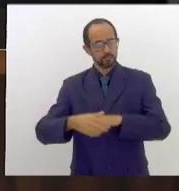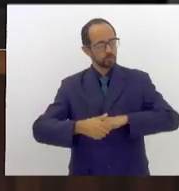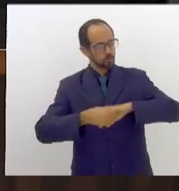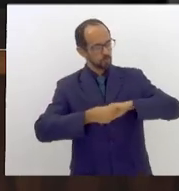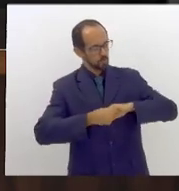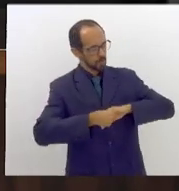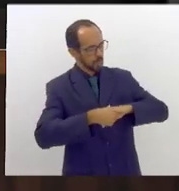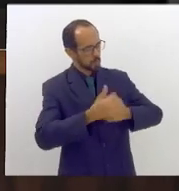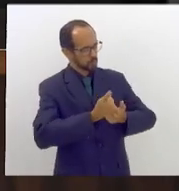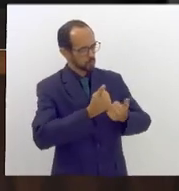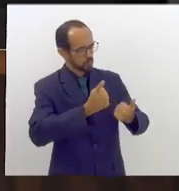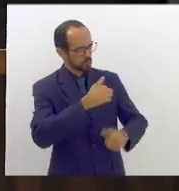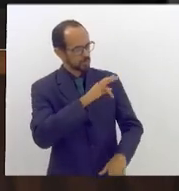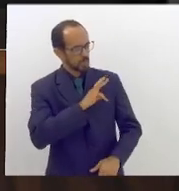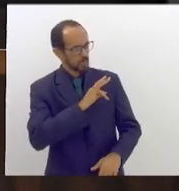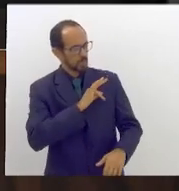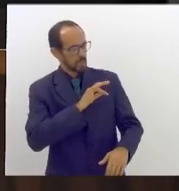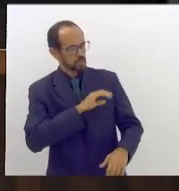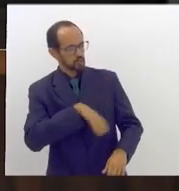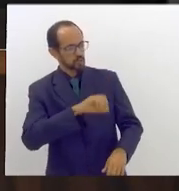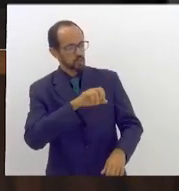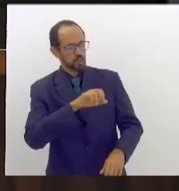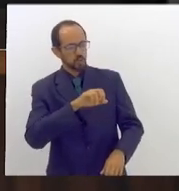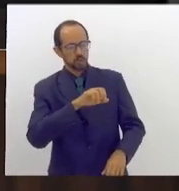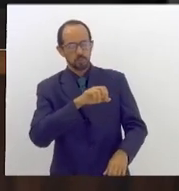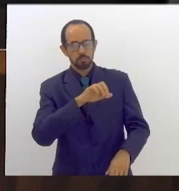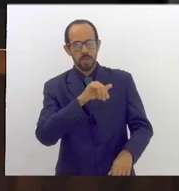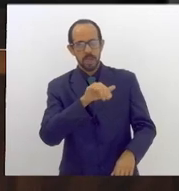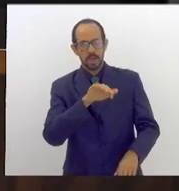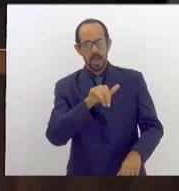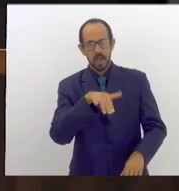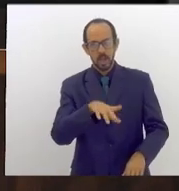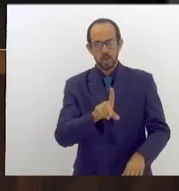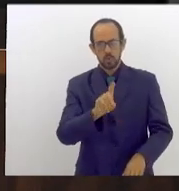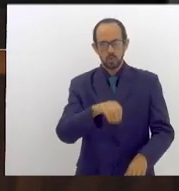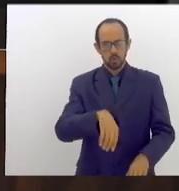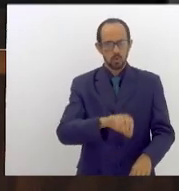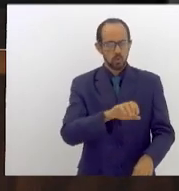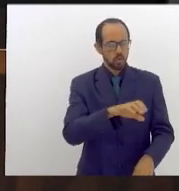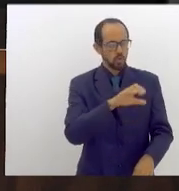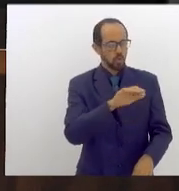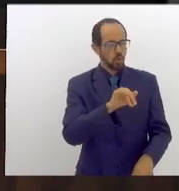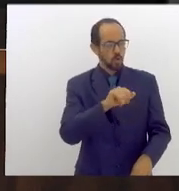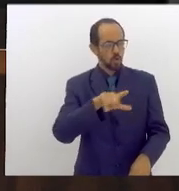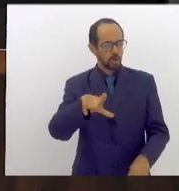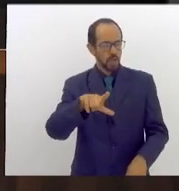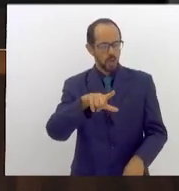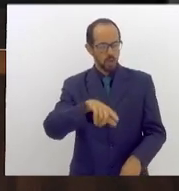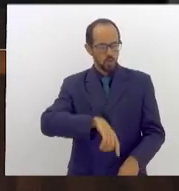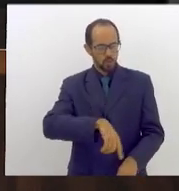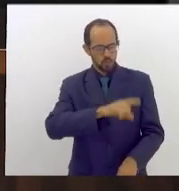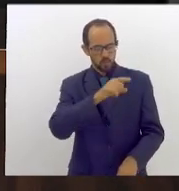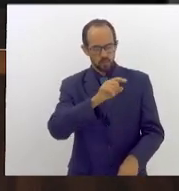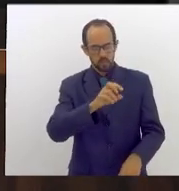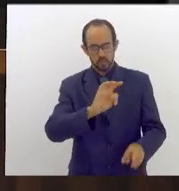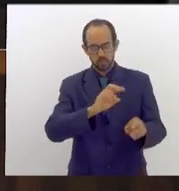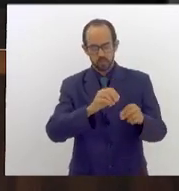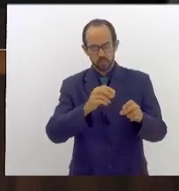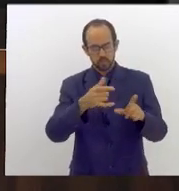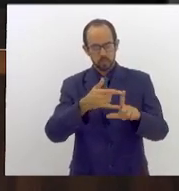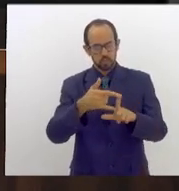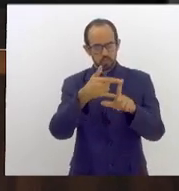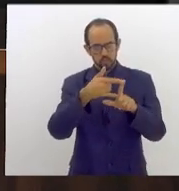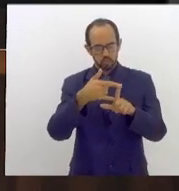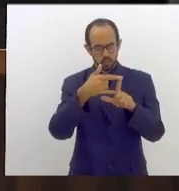Subtenente Bernardo Coronel Salema Marcos Abraão que estão Marcelo Dino que estão no